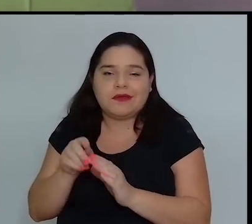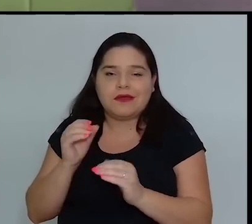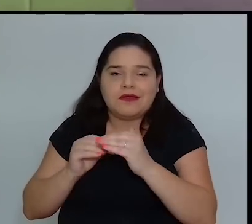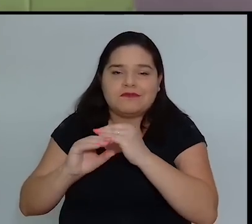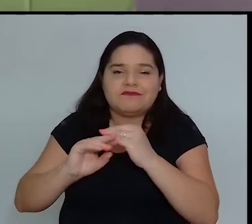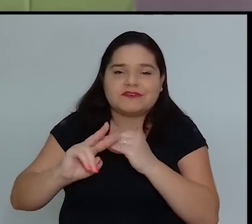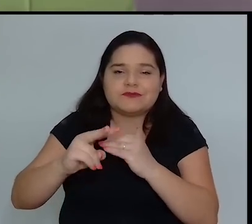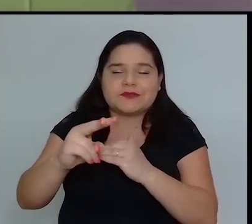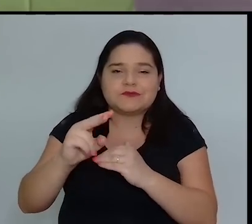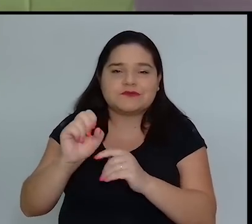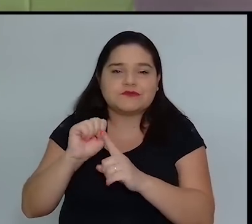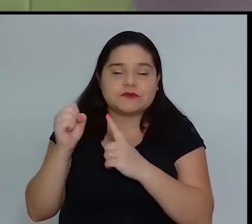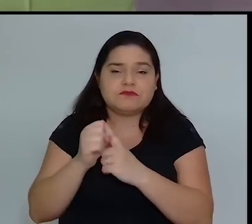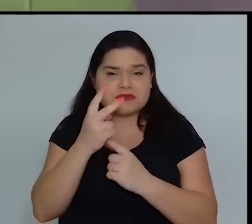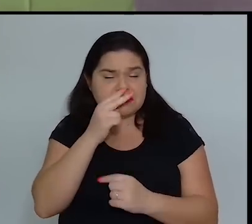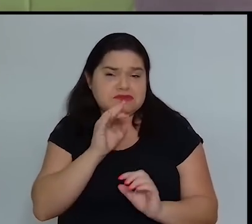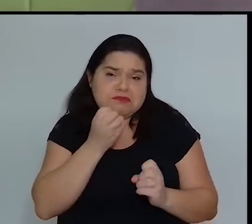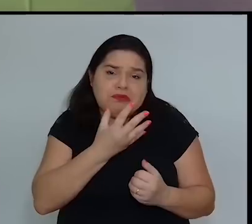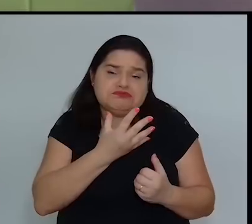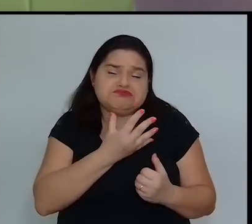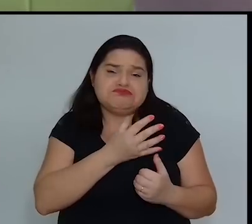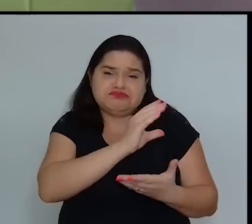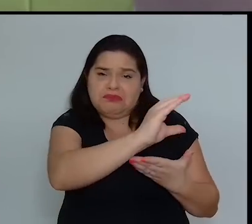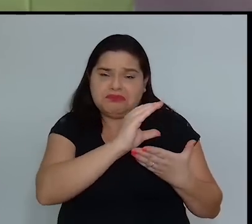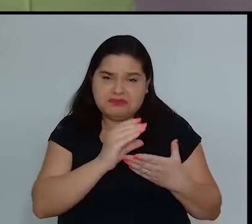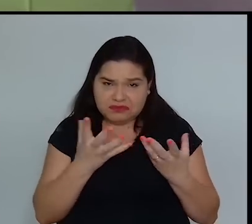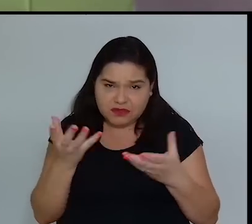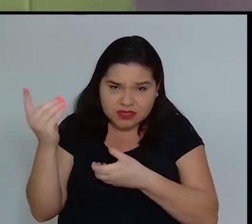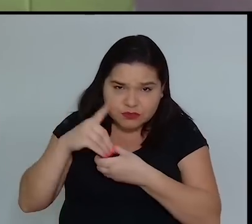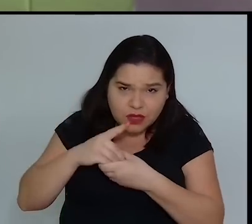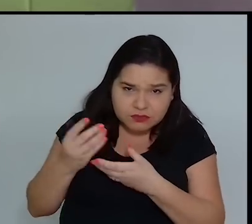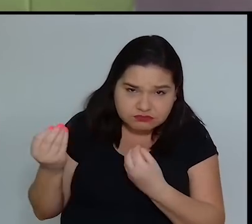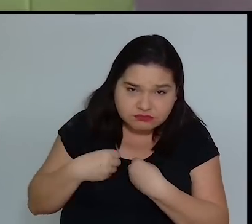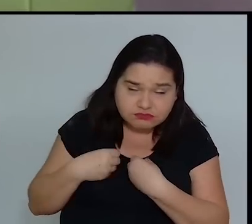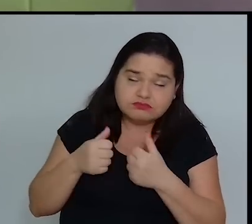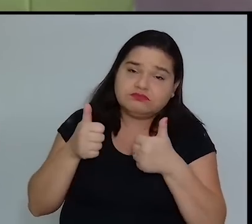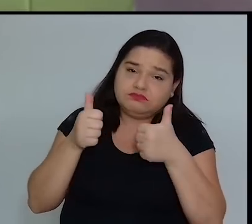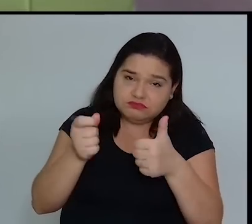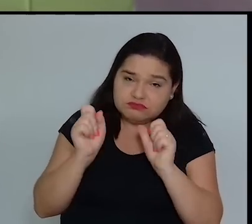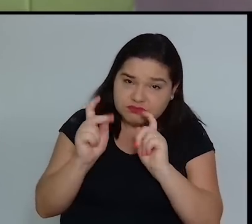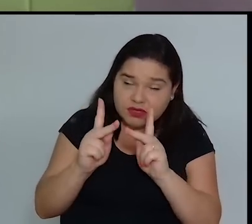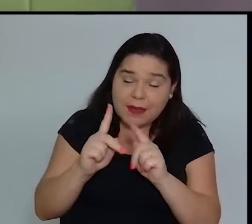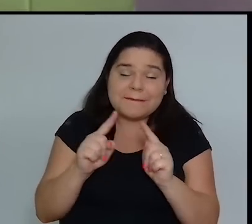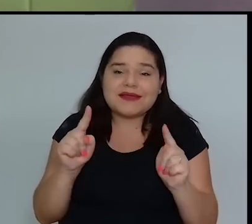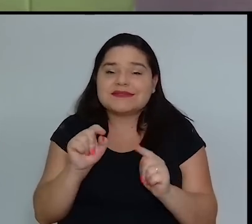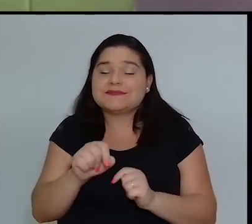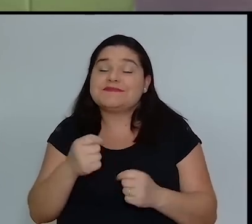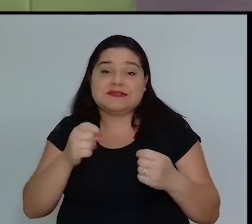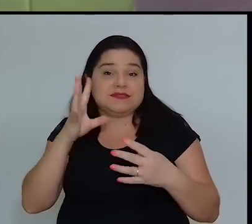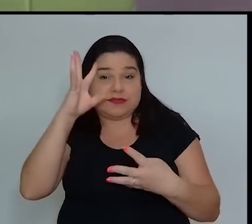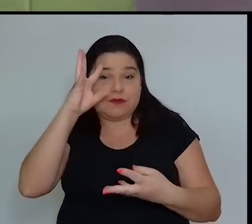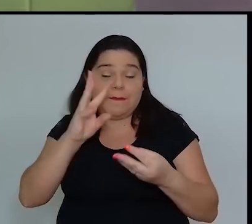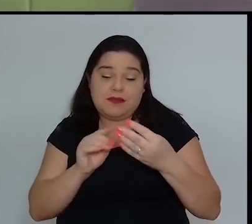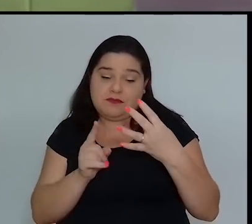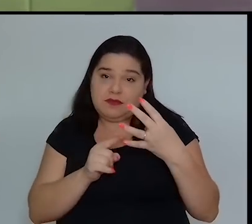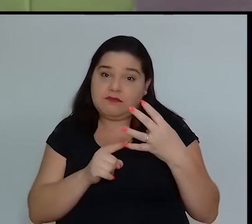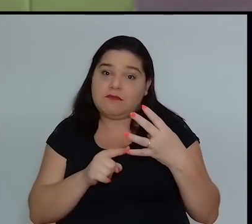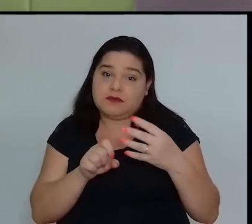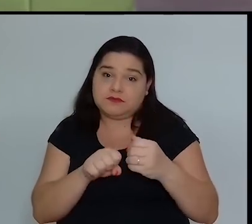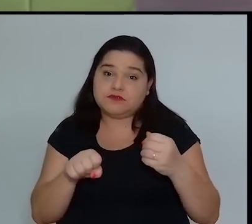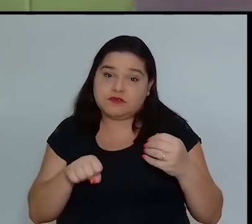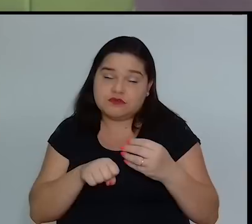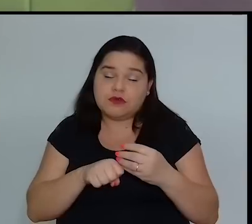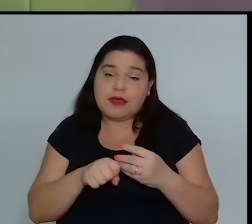pessoas que querem doar doem Mas vamos entender o que é o quarto setor que o Celso está dizendo essa crescendo nós precisamos